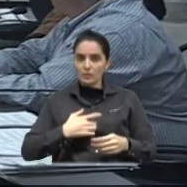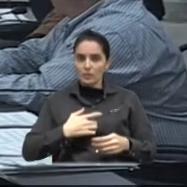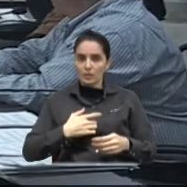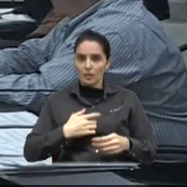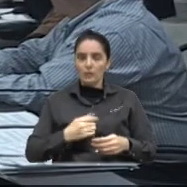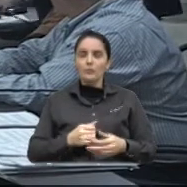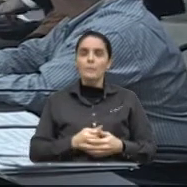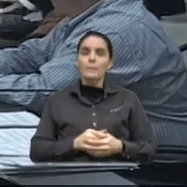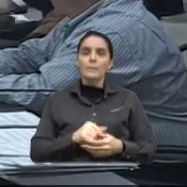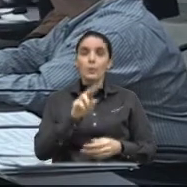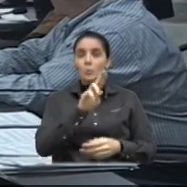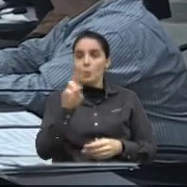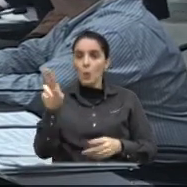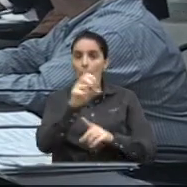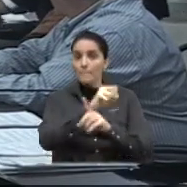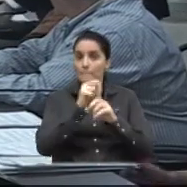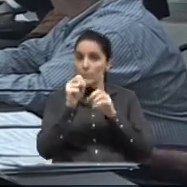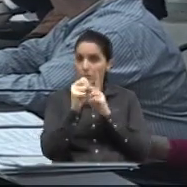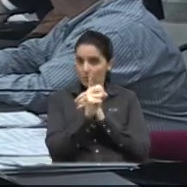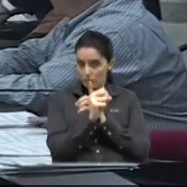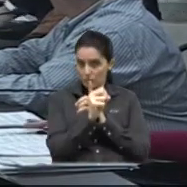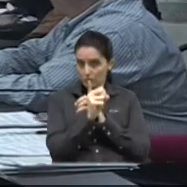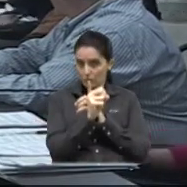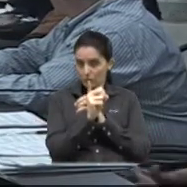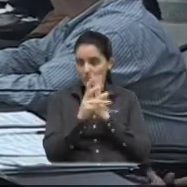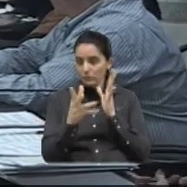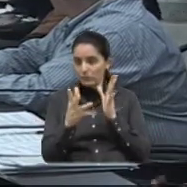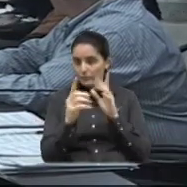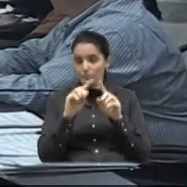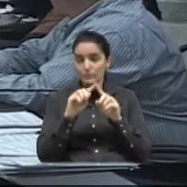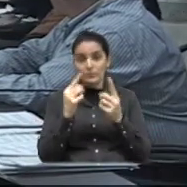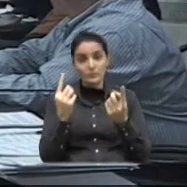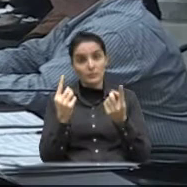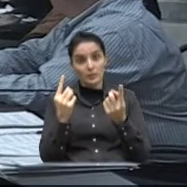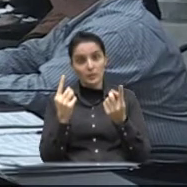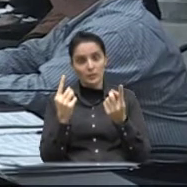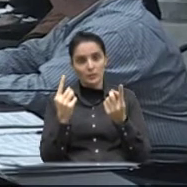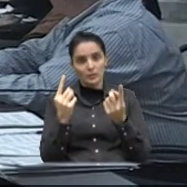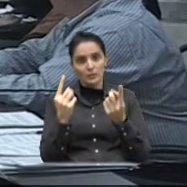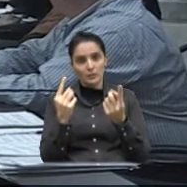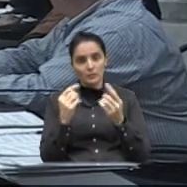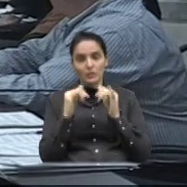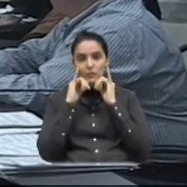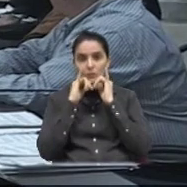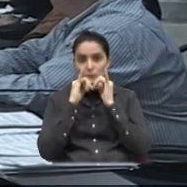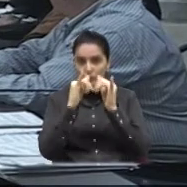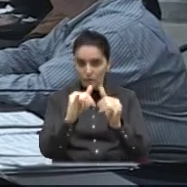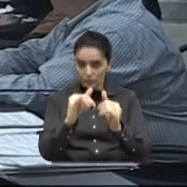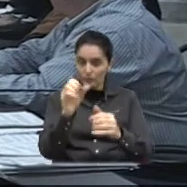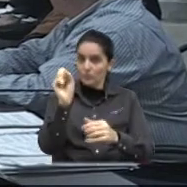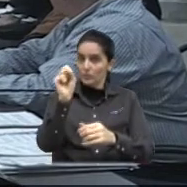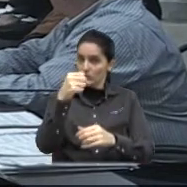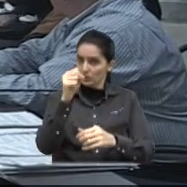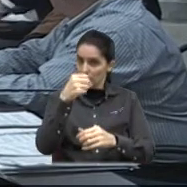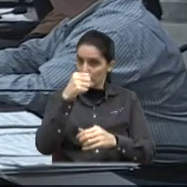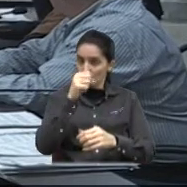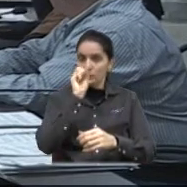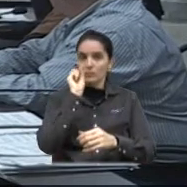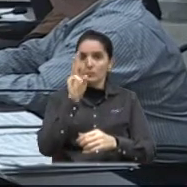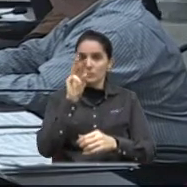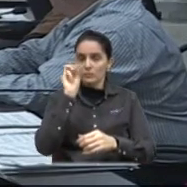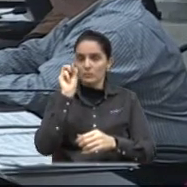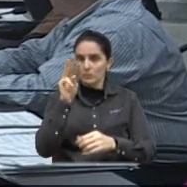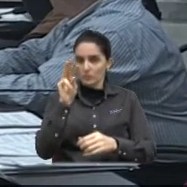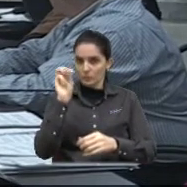social pois bem mas veja bem a distorção dos fatos foi divulgado sim no site da